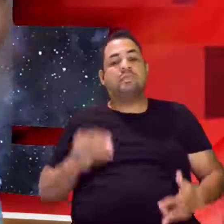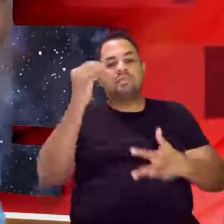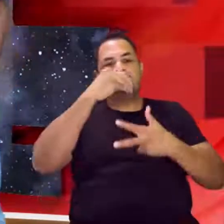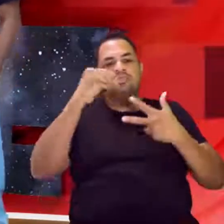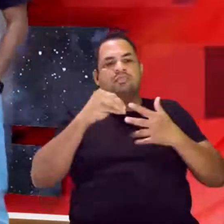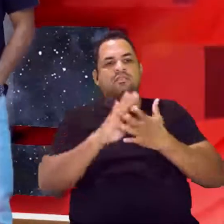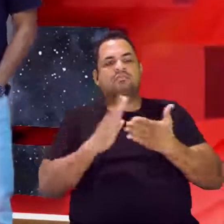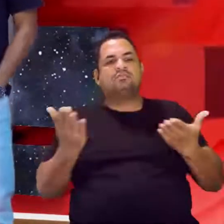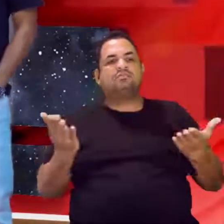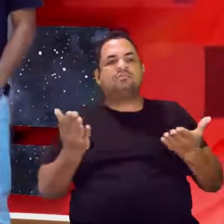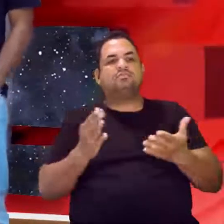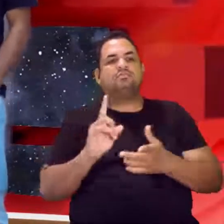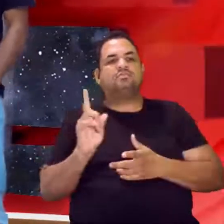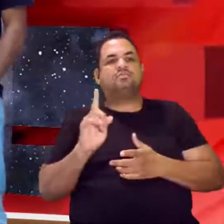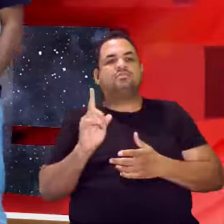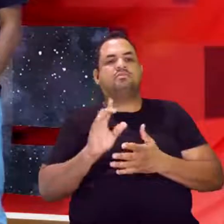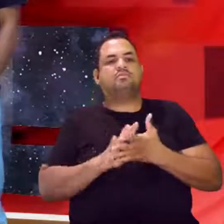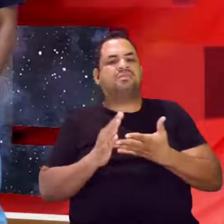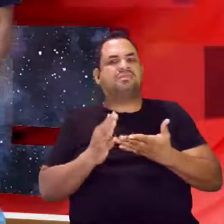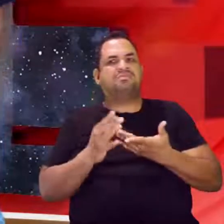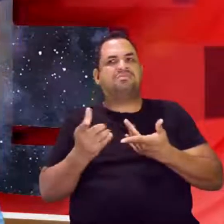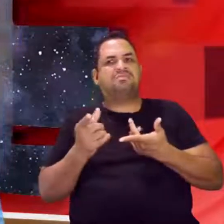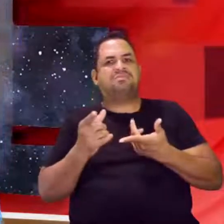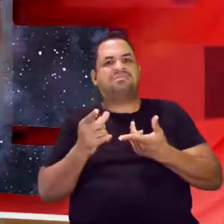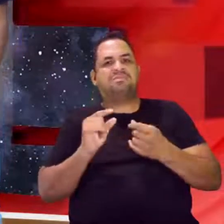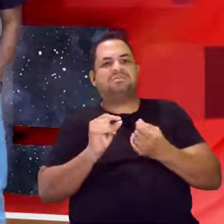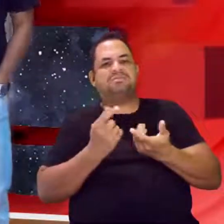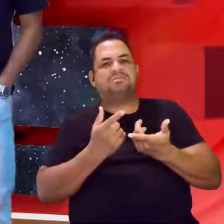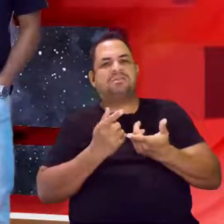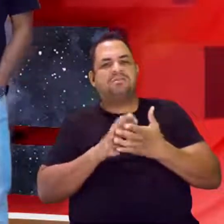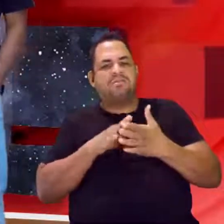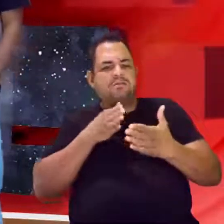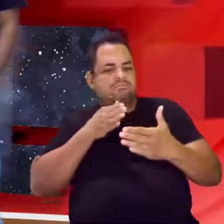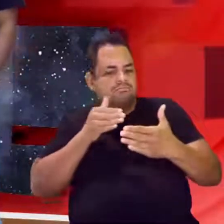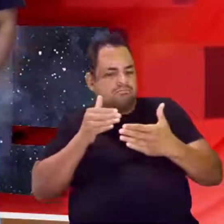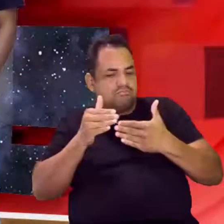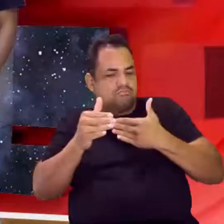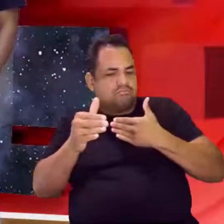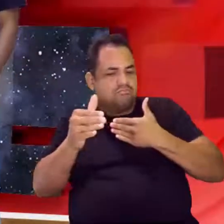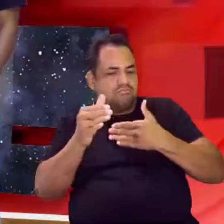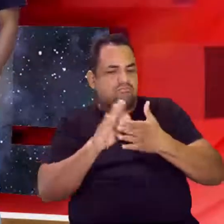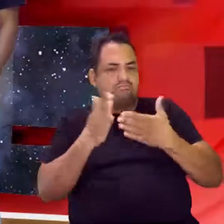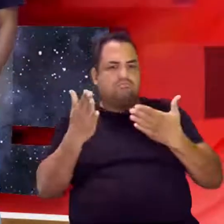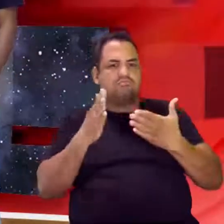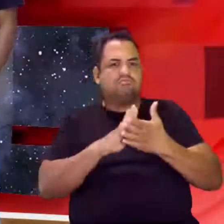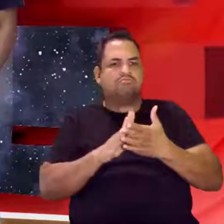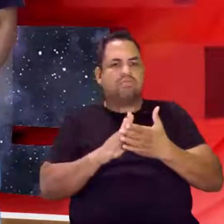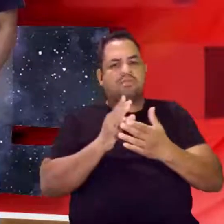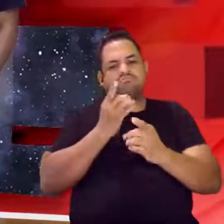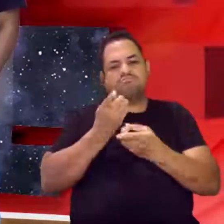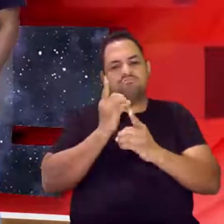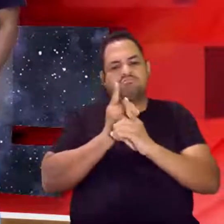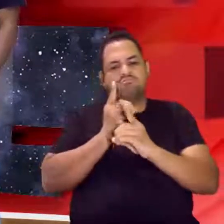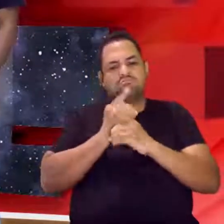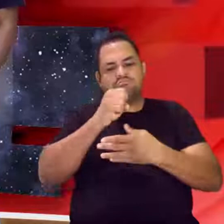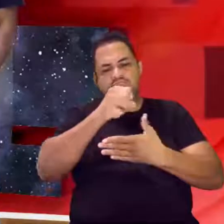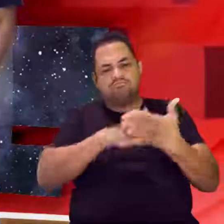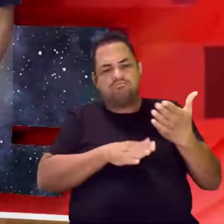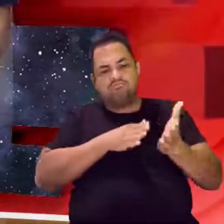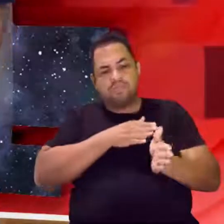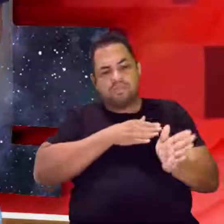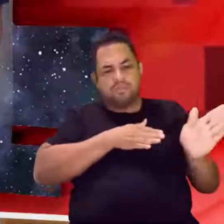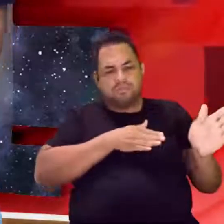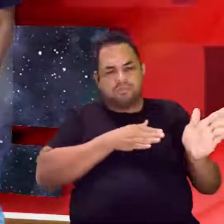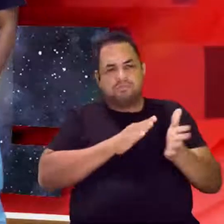Enem, né? Os distratores não são pegadinhas, Não. são linhas de raciocínio. Então, se o aluno for por ali, ele acha uma alternativa. Se o aluno for